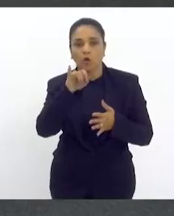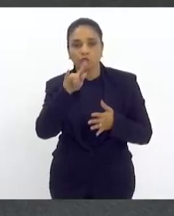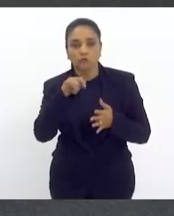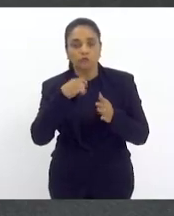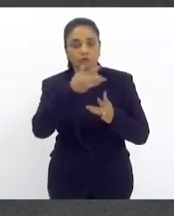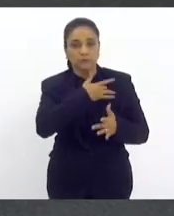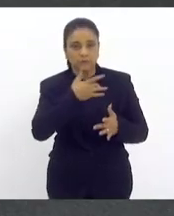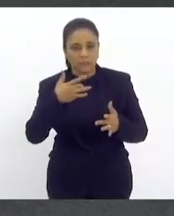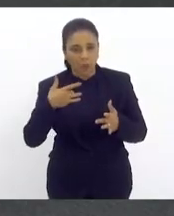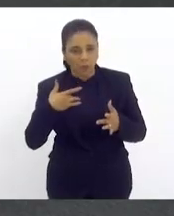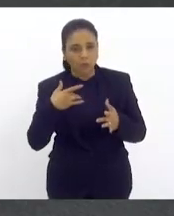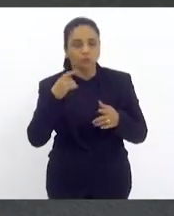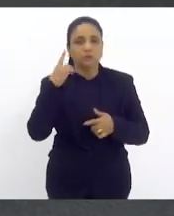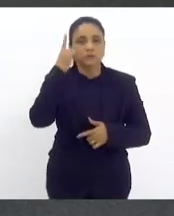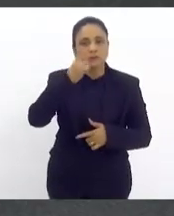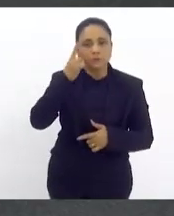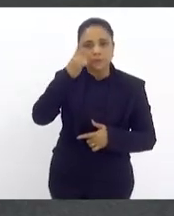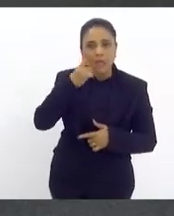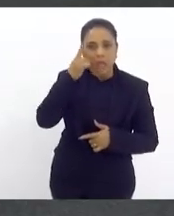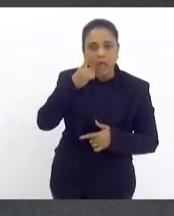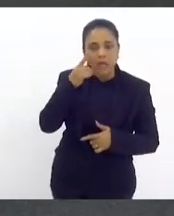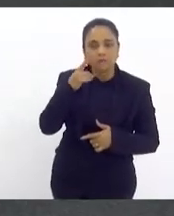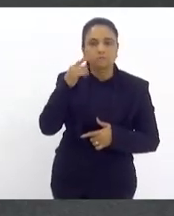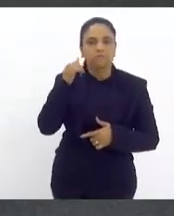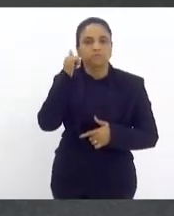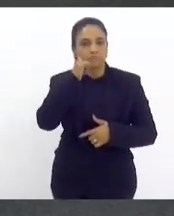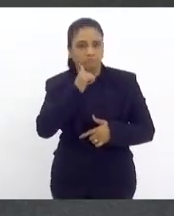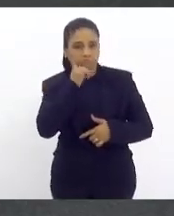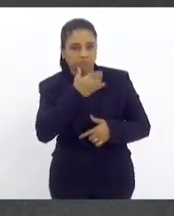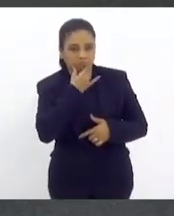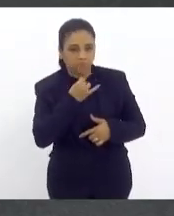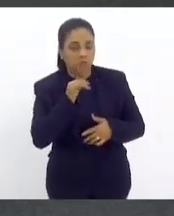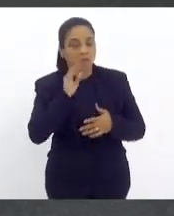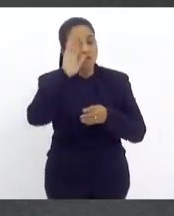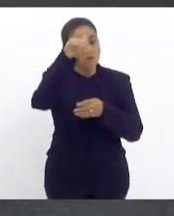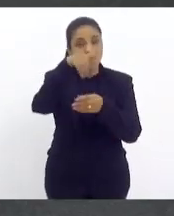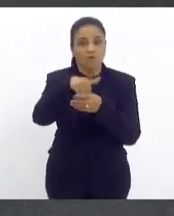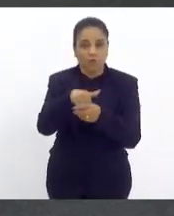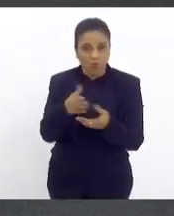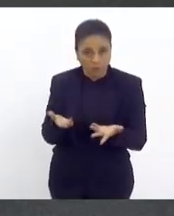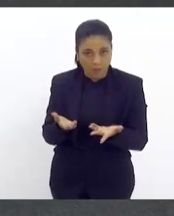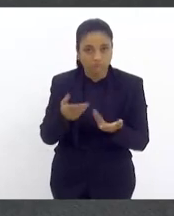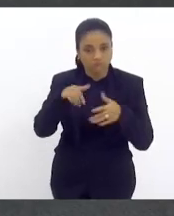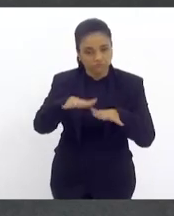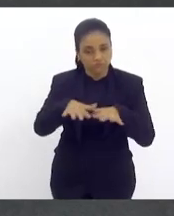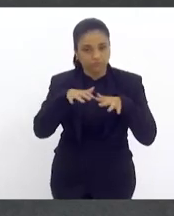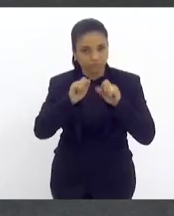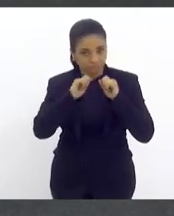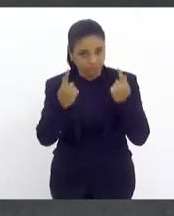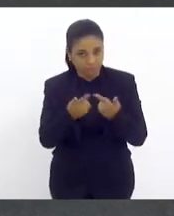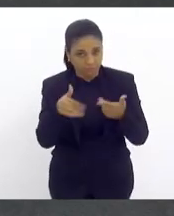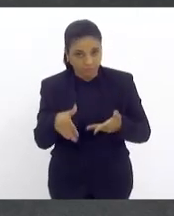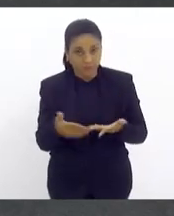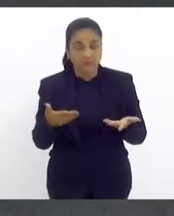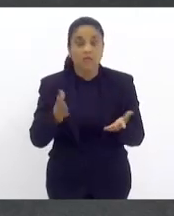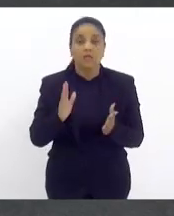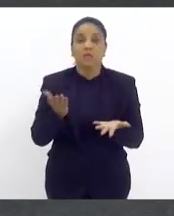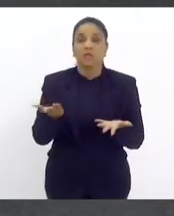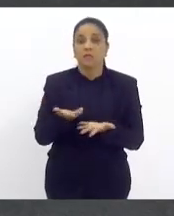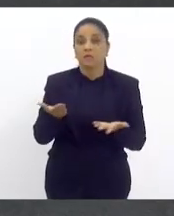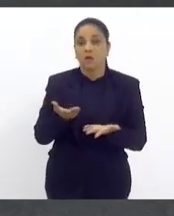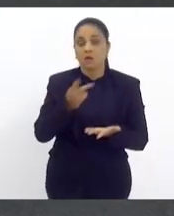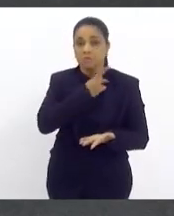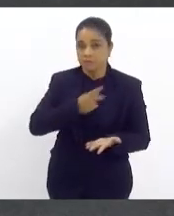com aperfeiçoem como julgarem nessa casa Legislativa e por fim Presidente prisão